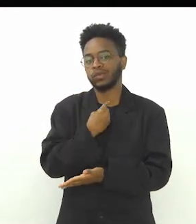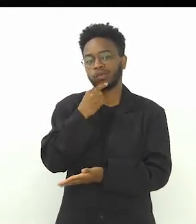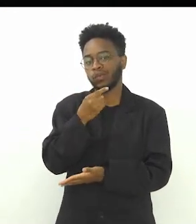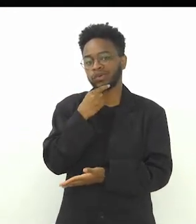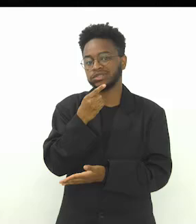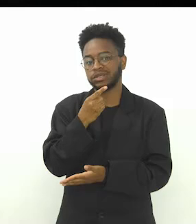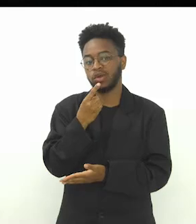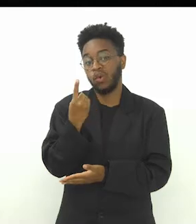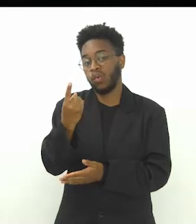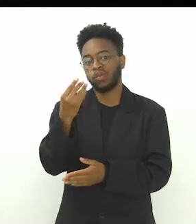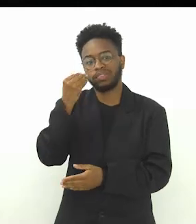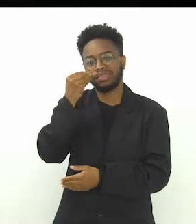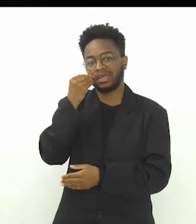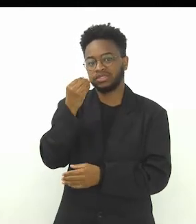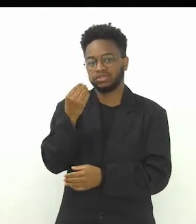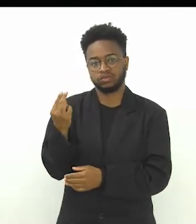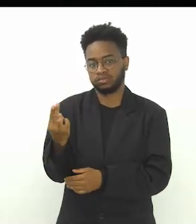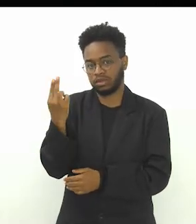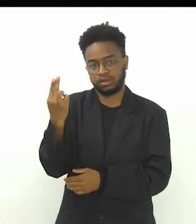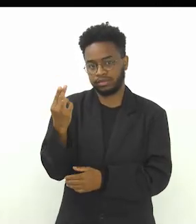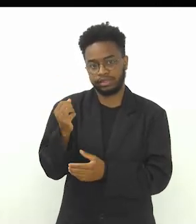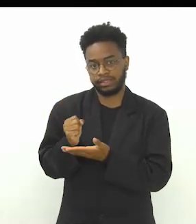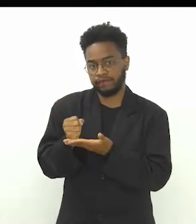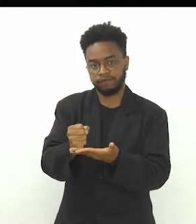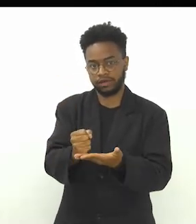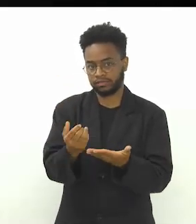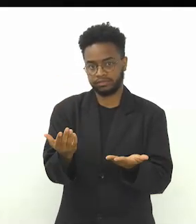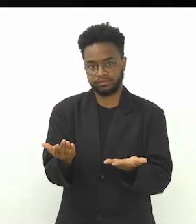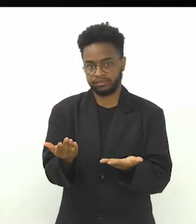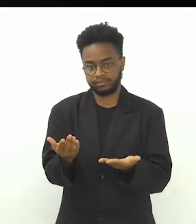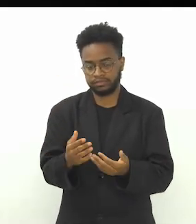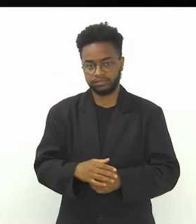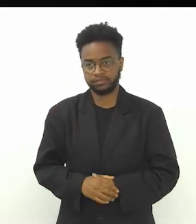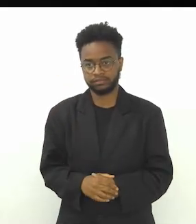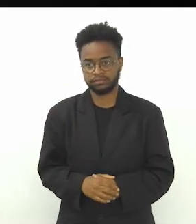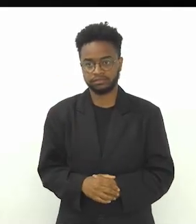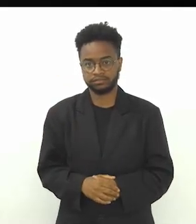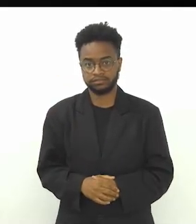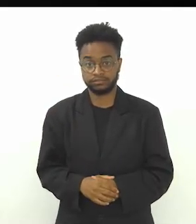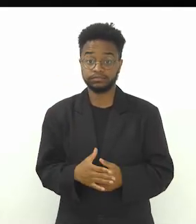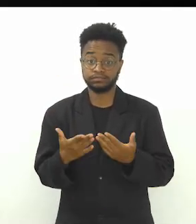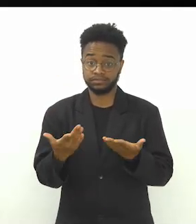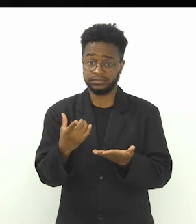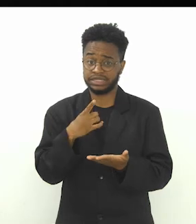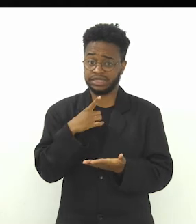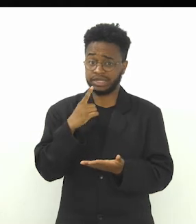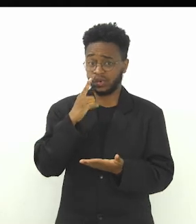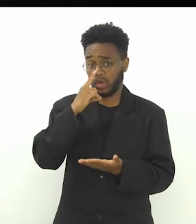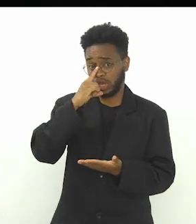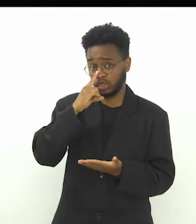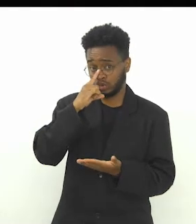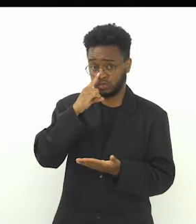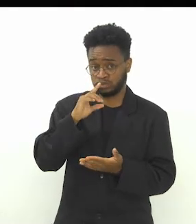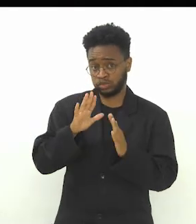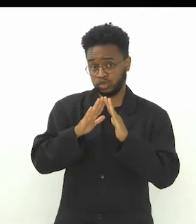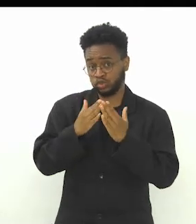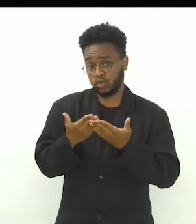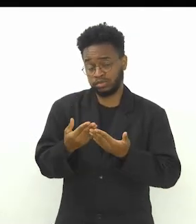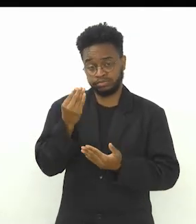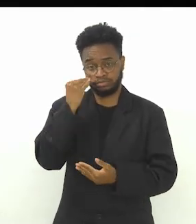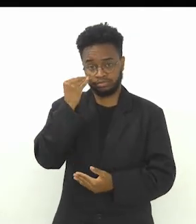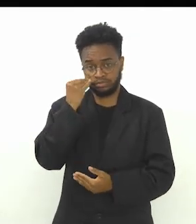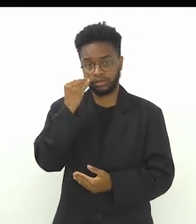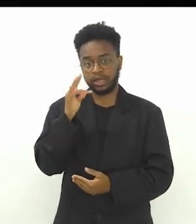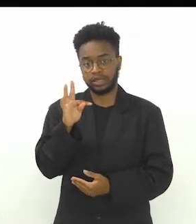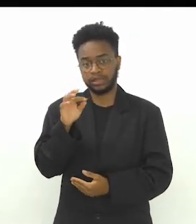uma alegoria para testar. Verdade. Então, assim, foi um risco da escola, do